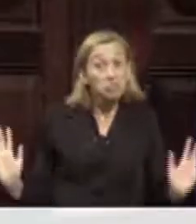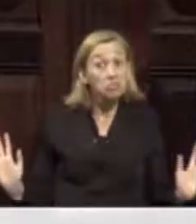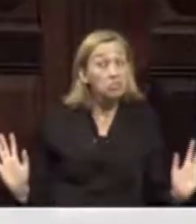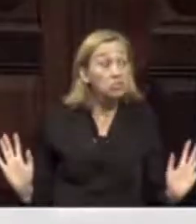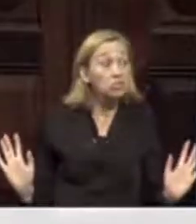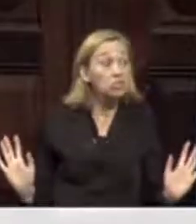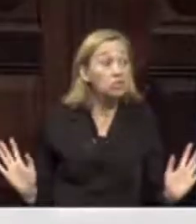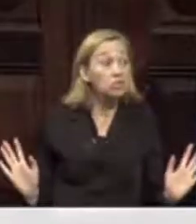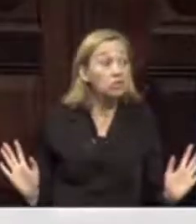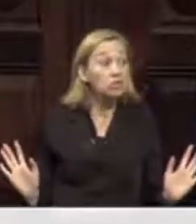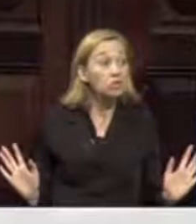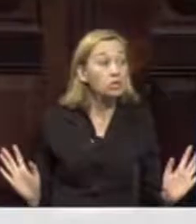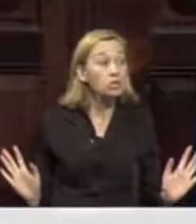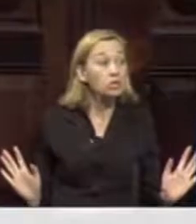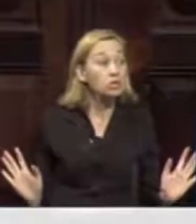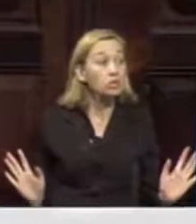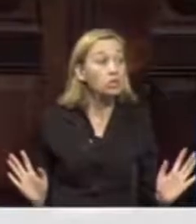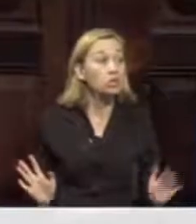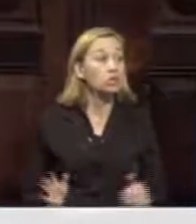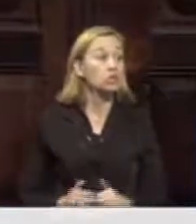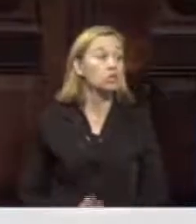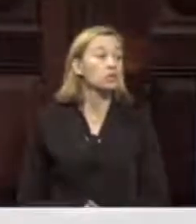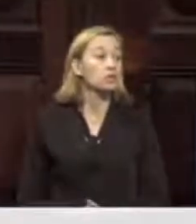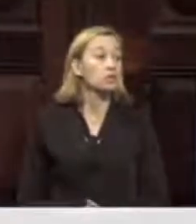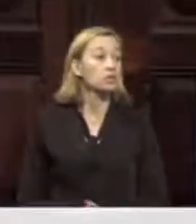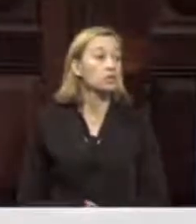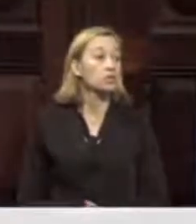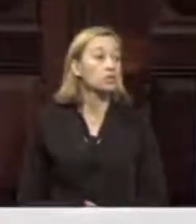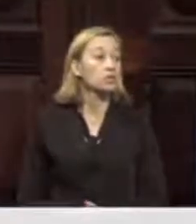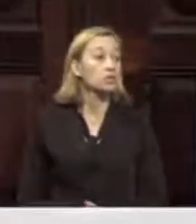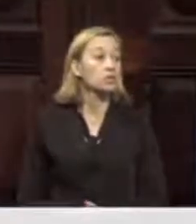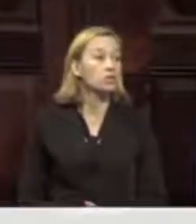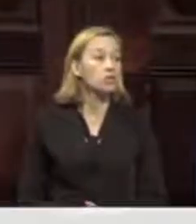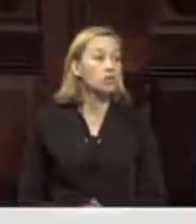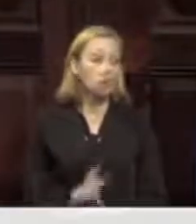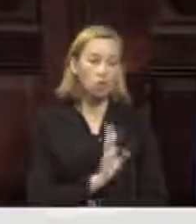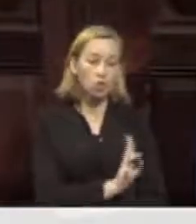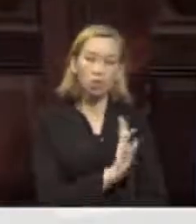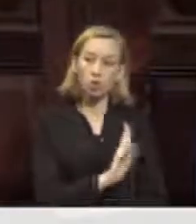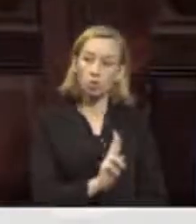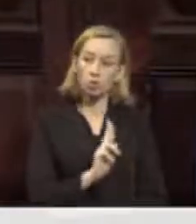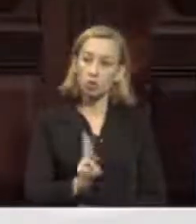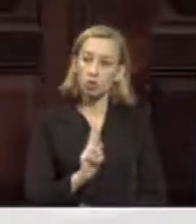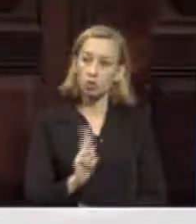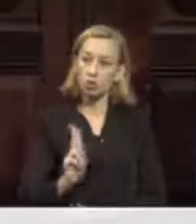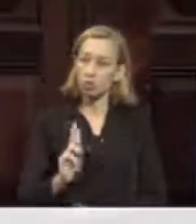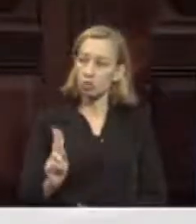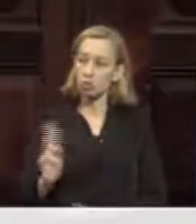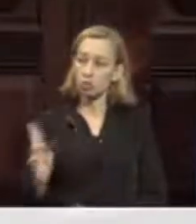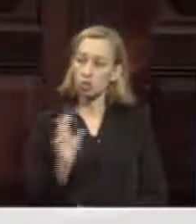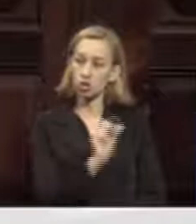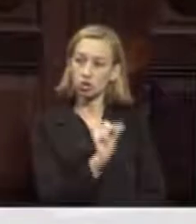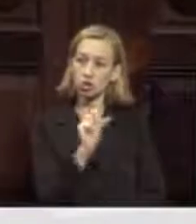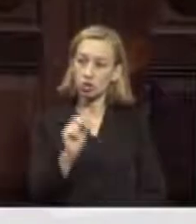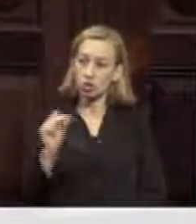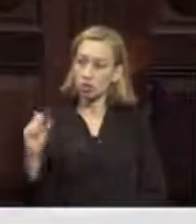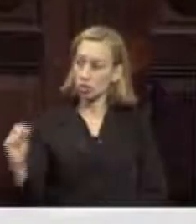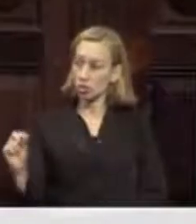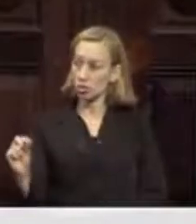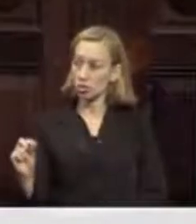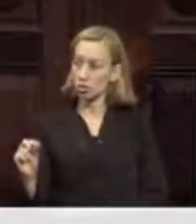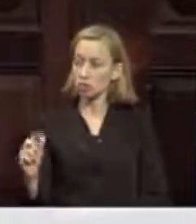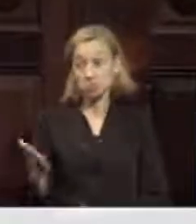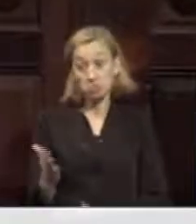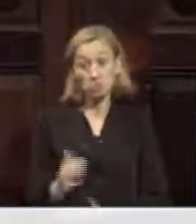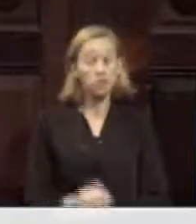ter vindo pelo varejo, né? O nome de um indicado, o nome de outro, o nome do outro, o nome do outro. Mas